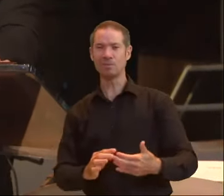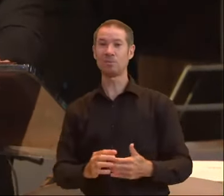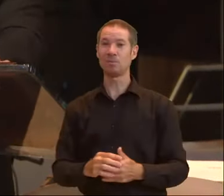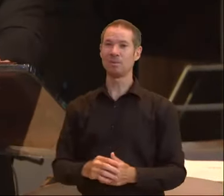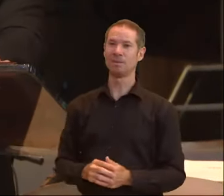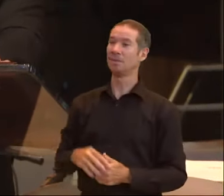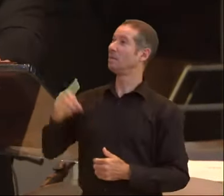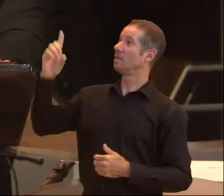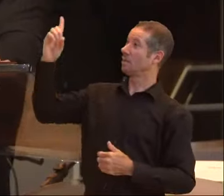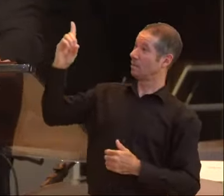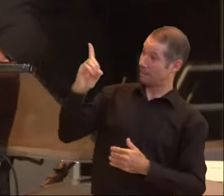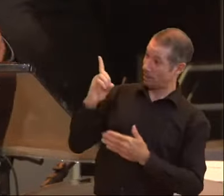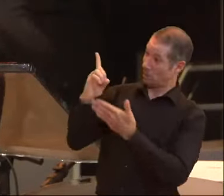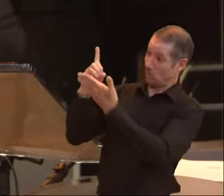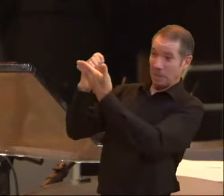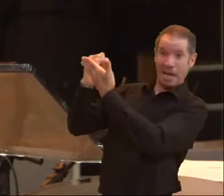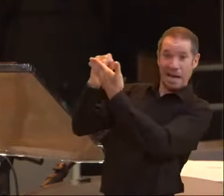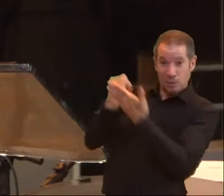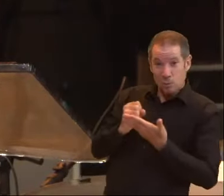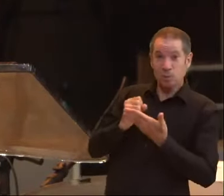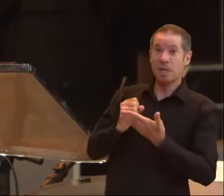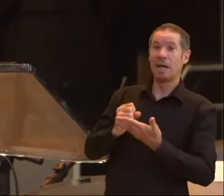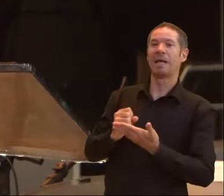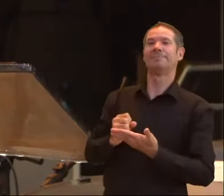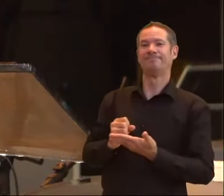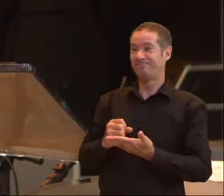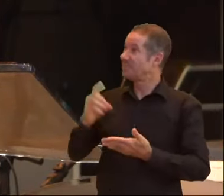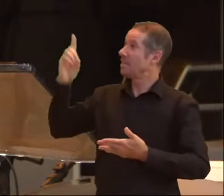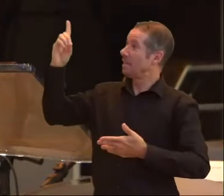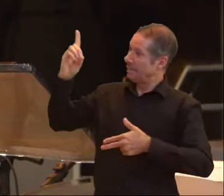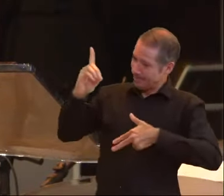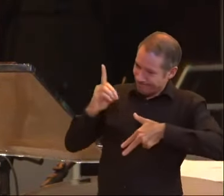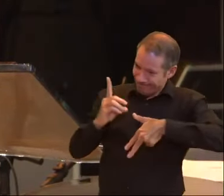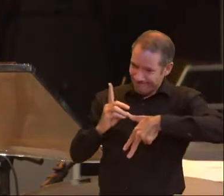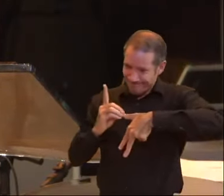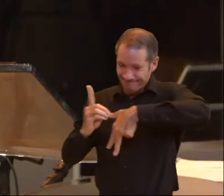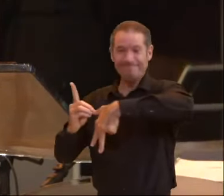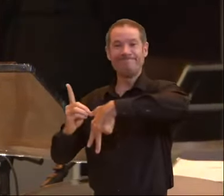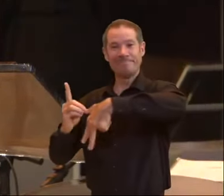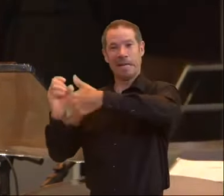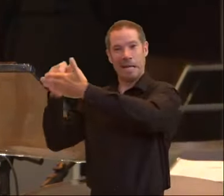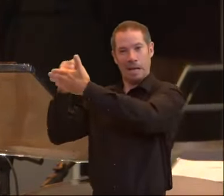Deus socorre-nos. Deus caminha a nosso favor.